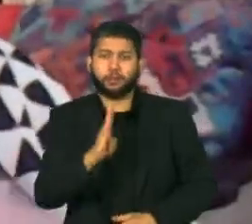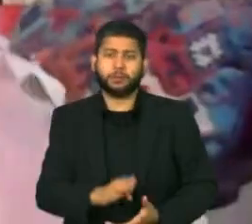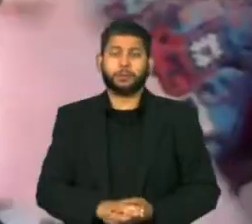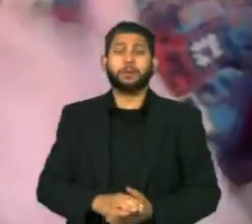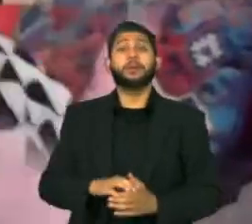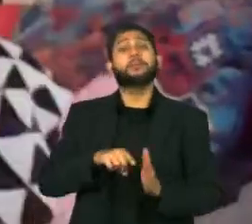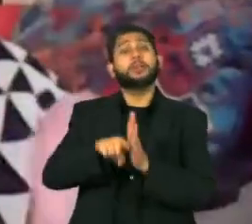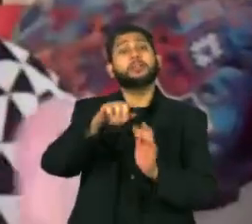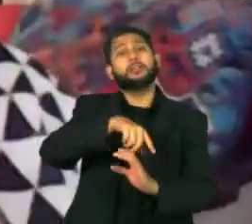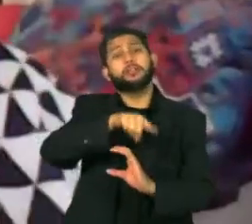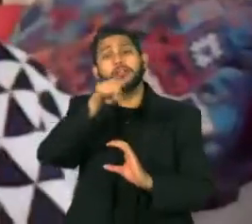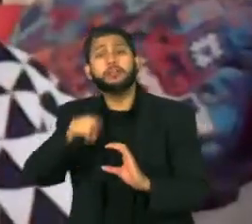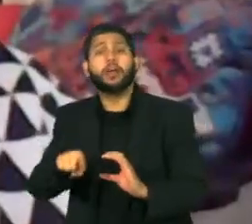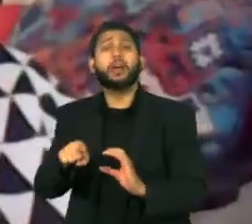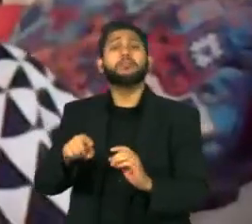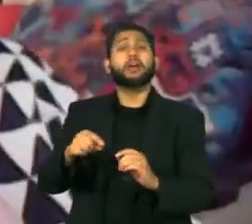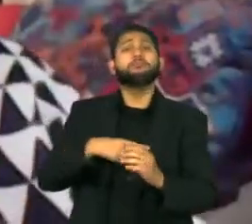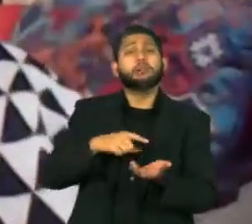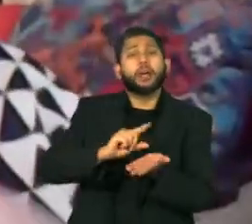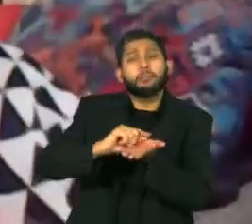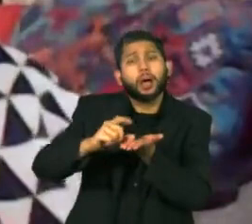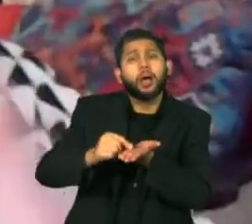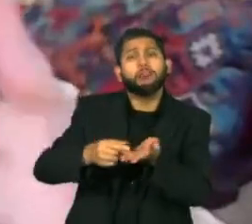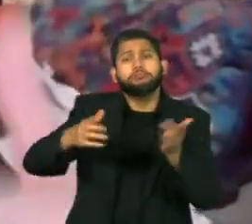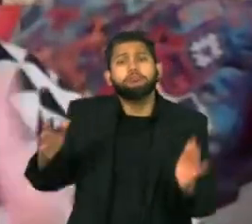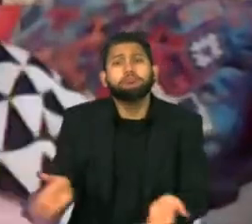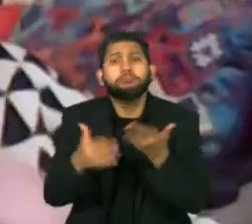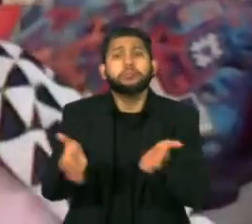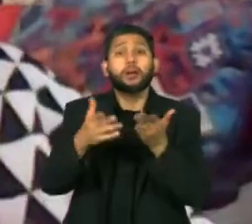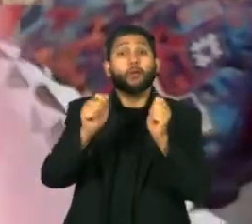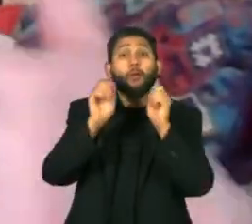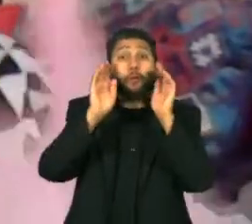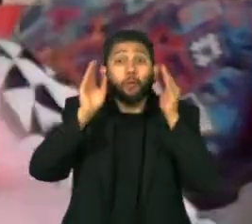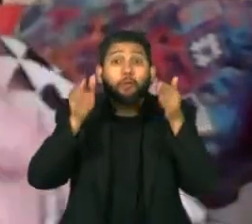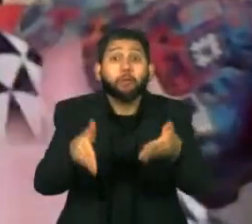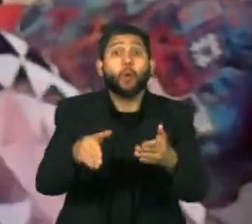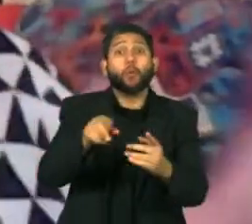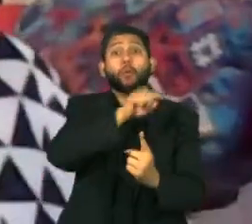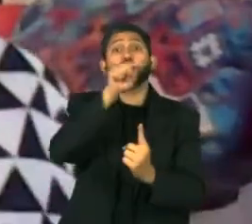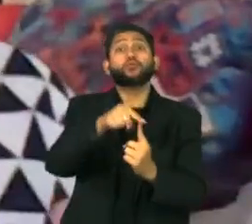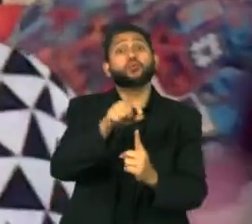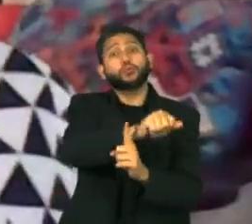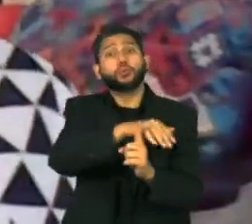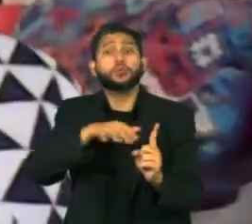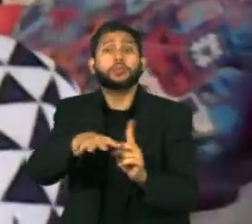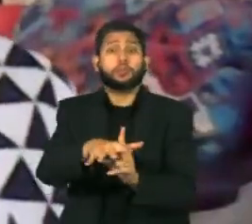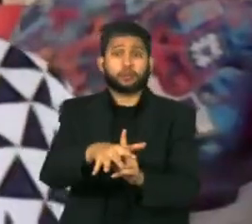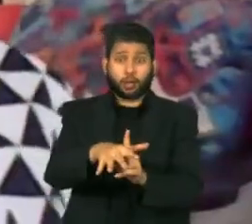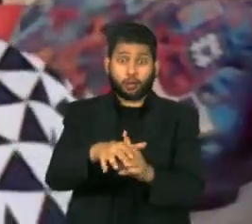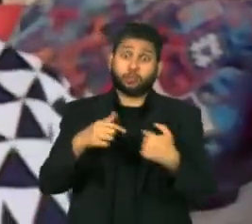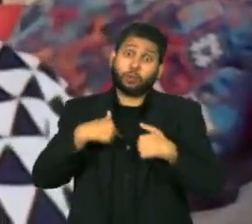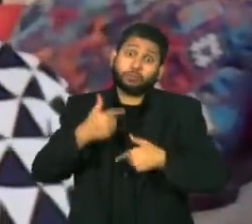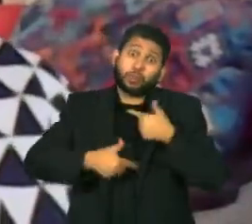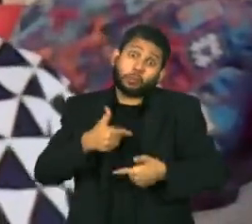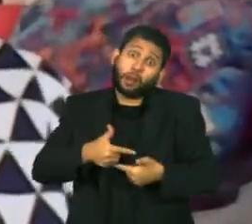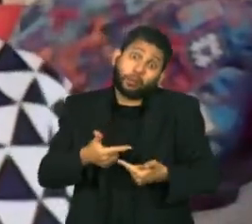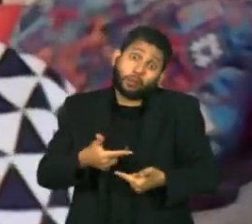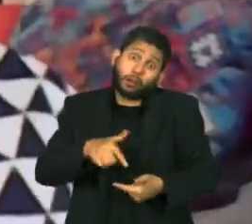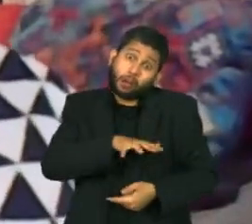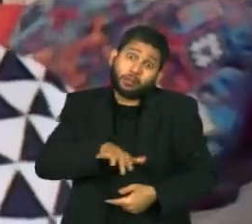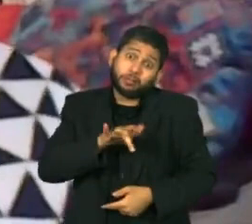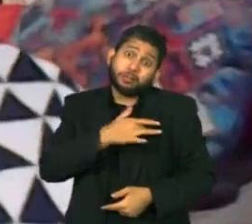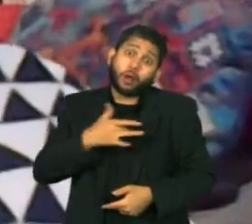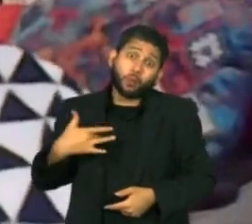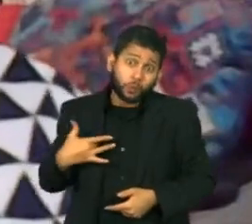a produção do conhecimento científico, tem que estar voltado para os objetivos, sobretudo na área que eu trabalho, que é a área da saúde.